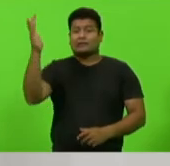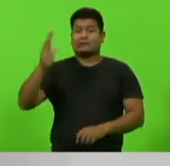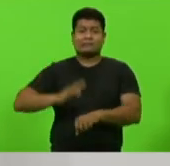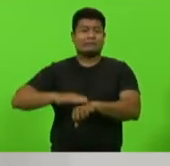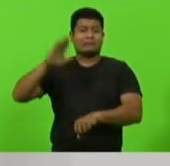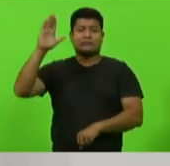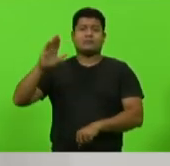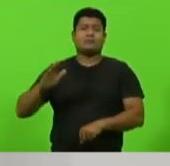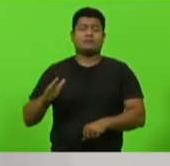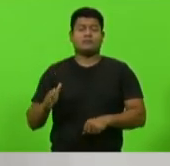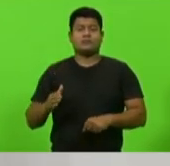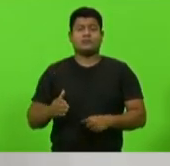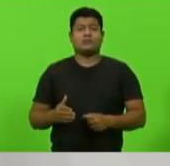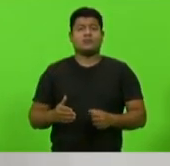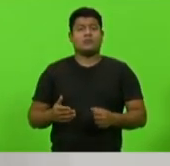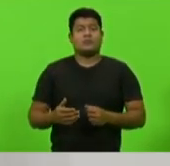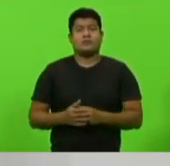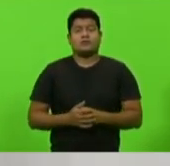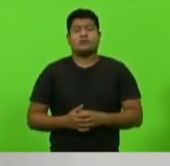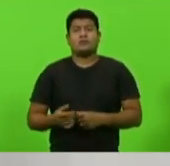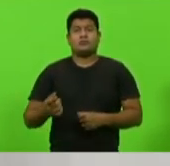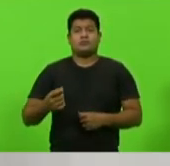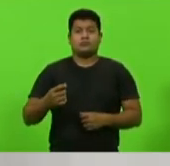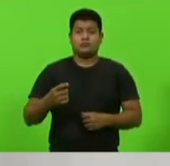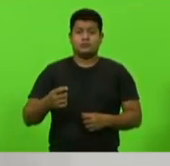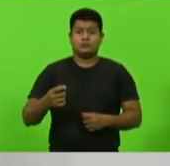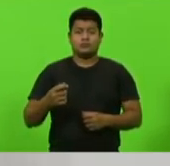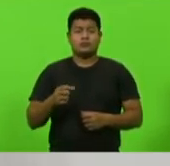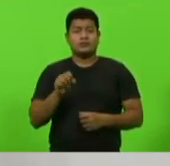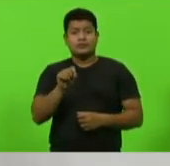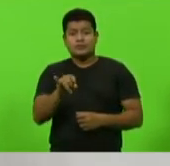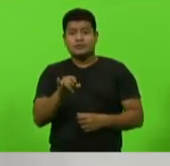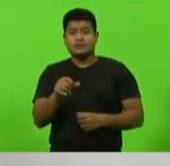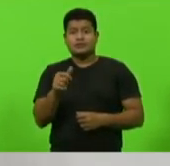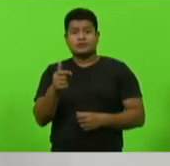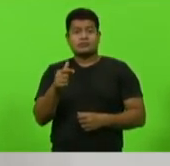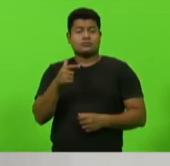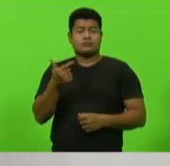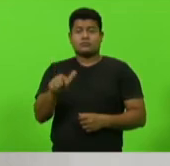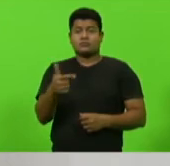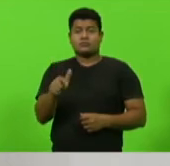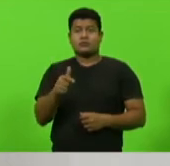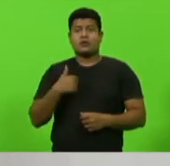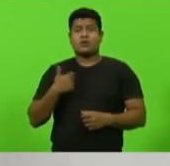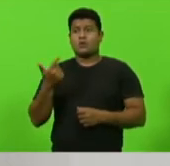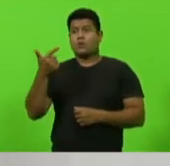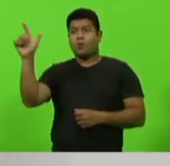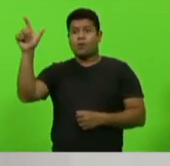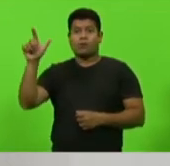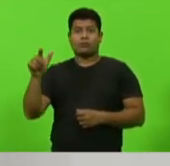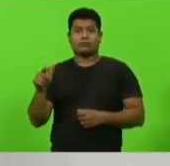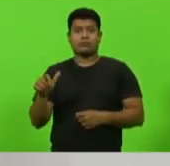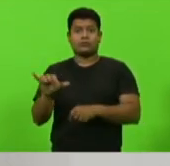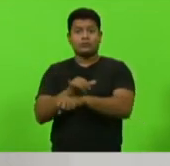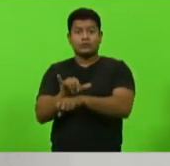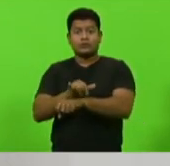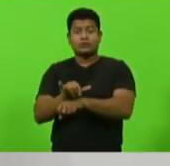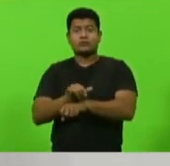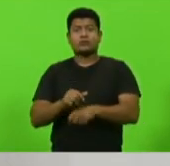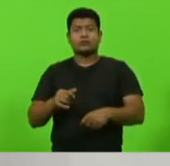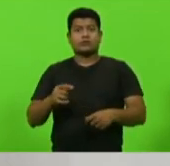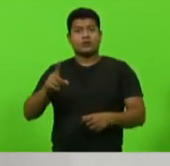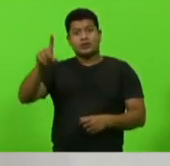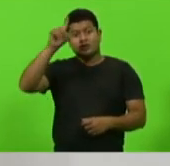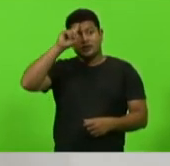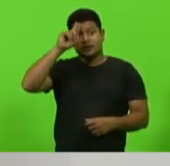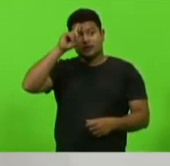Recorremos para o petróleo. Até que não se busca outra alternativa, o nosso dia a dia é petróleo. Desde a